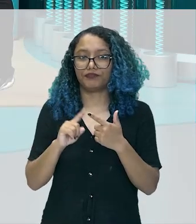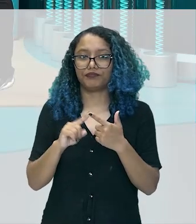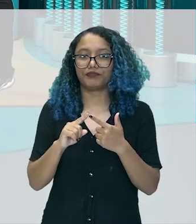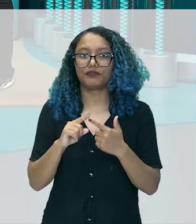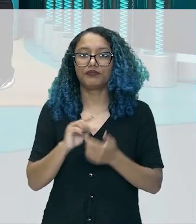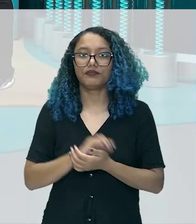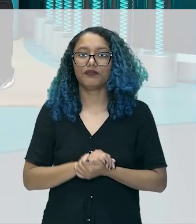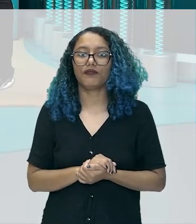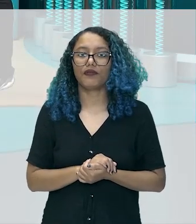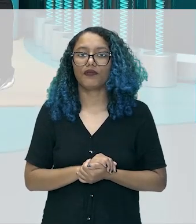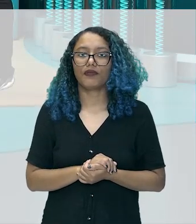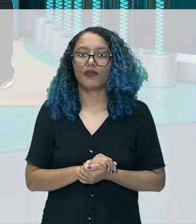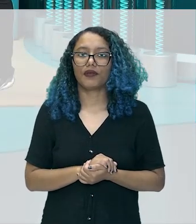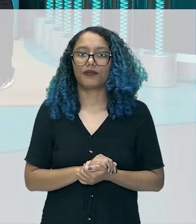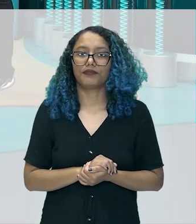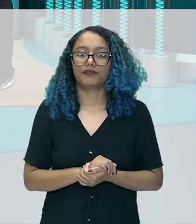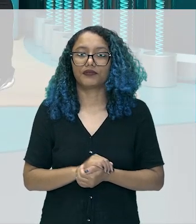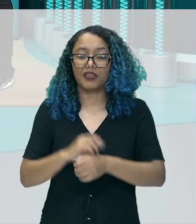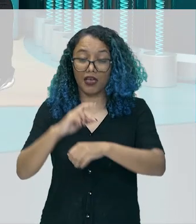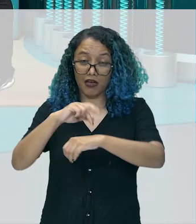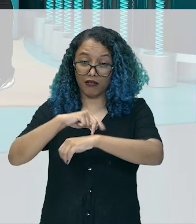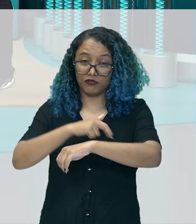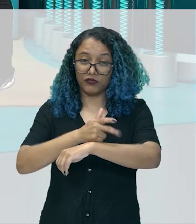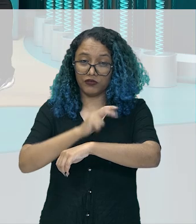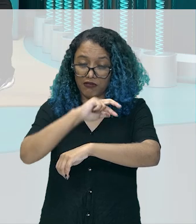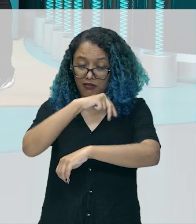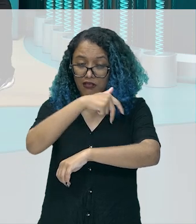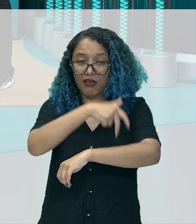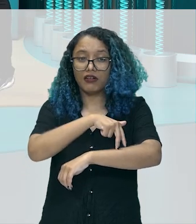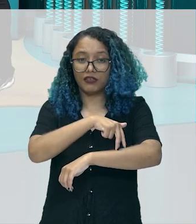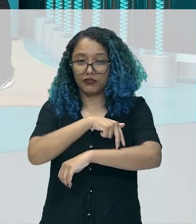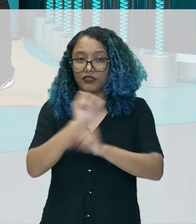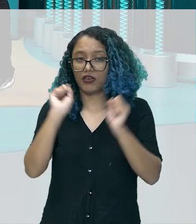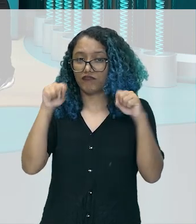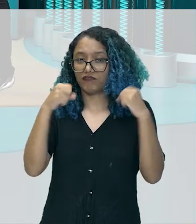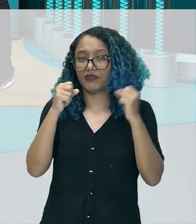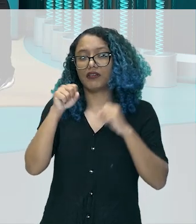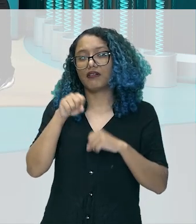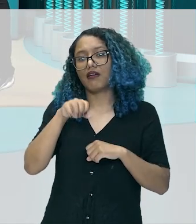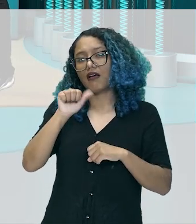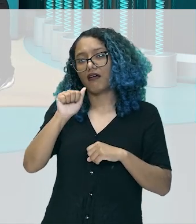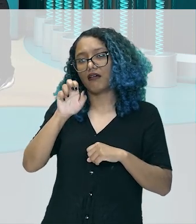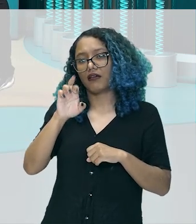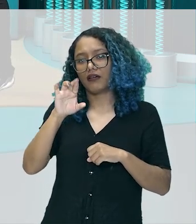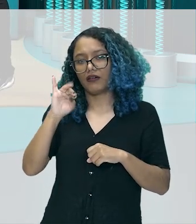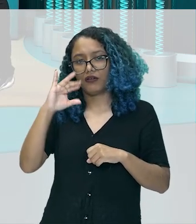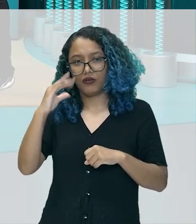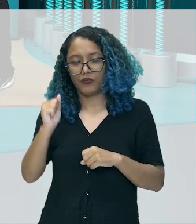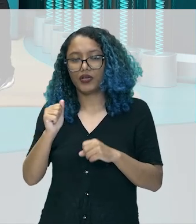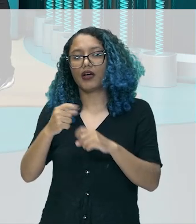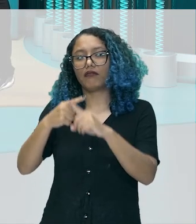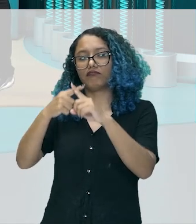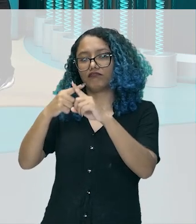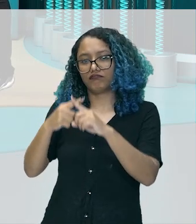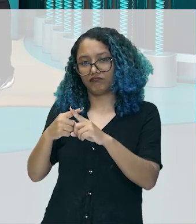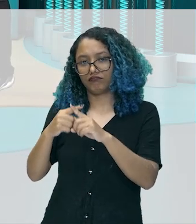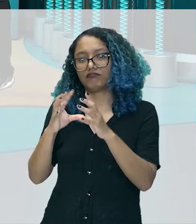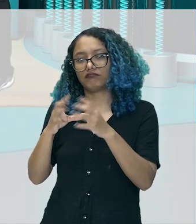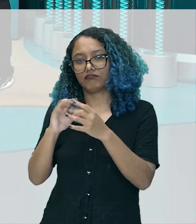da ginástica competitiva, eu quero mostrar para vocês alguns exemplos, né? Então, nós temos aqui 5